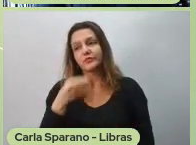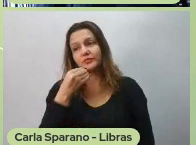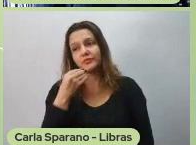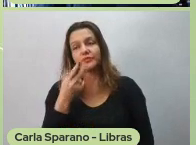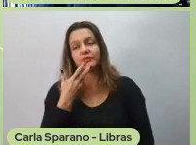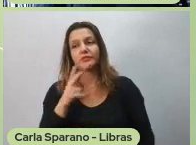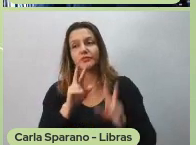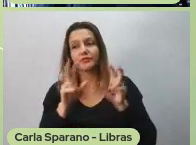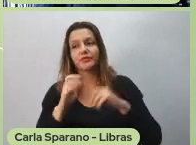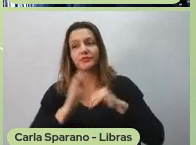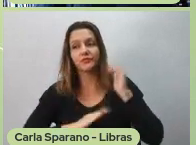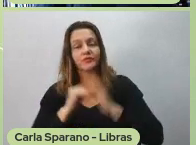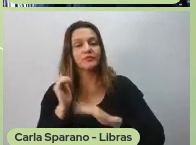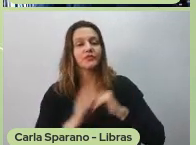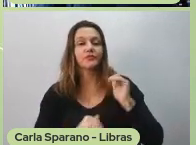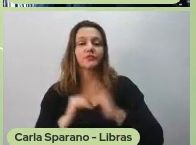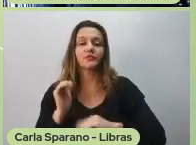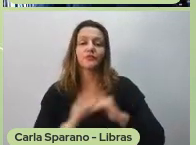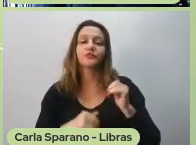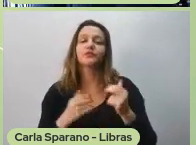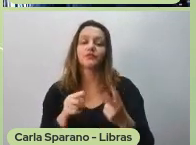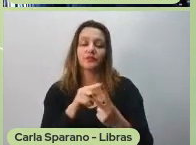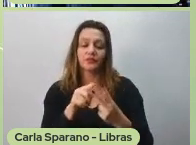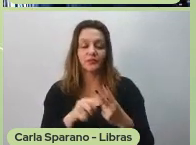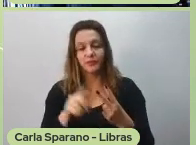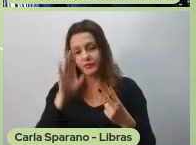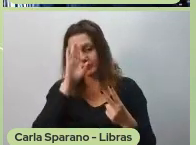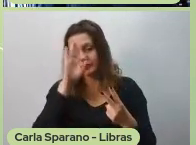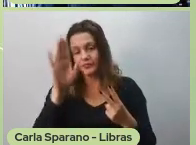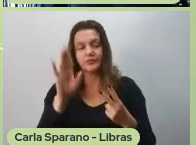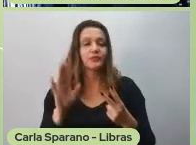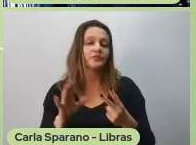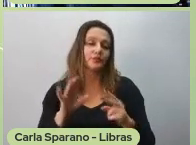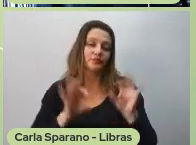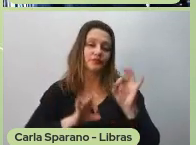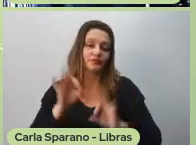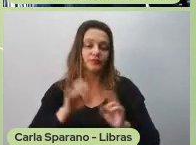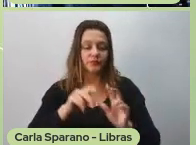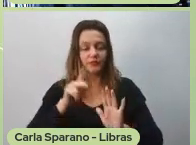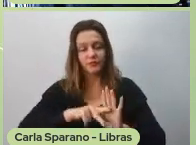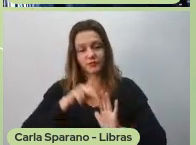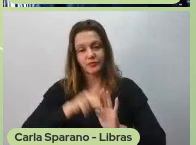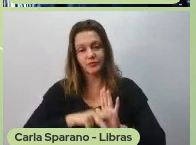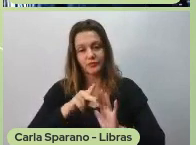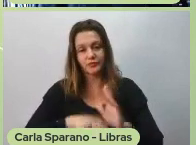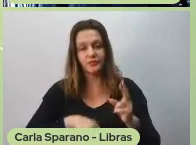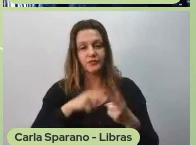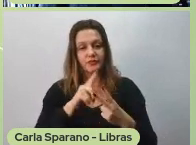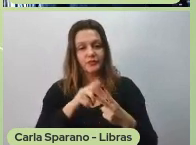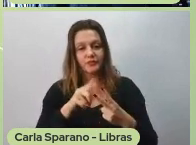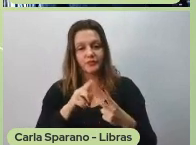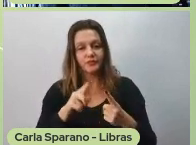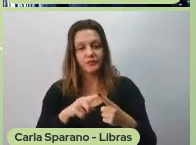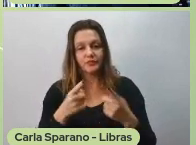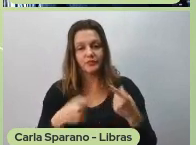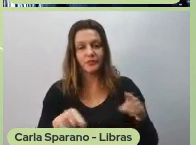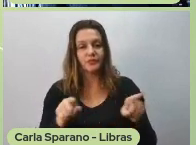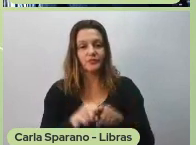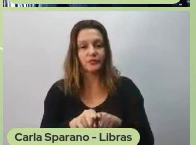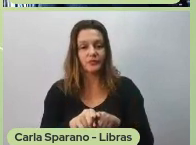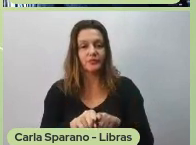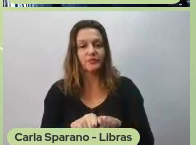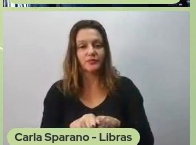mas eu queria só destacar 2 projetos específicos da nossa pauta de equidade de gênero, que é a nossa parceria com o Todas